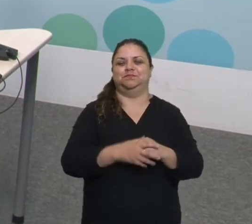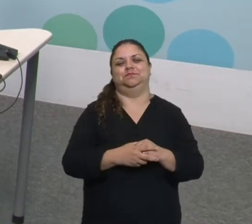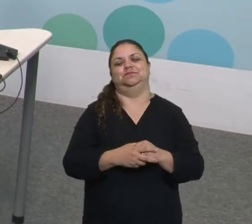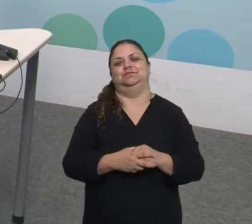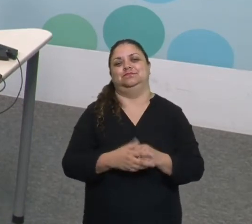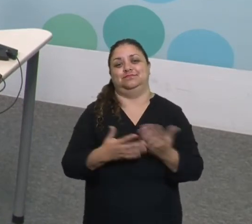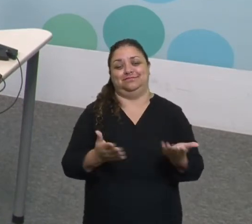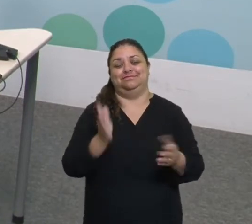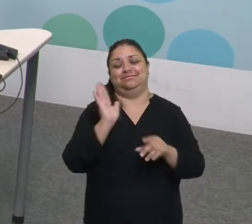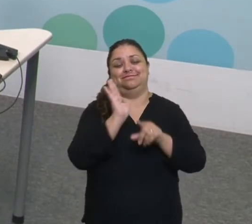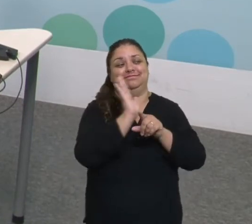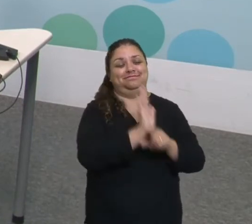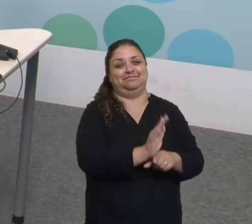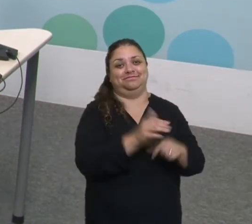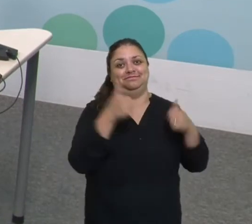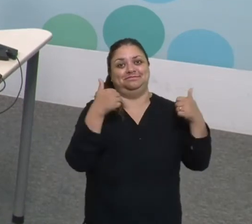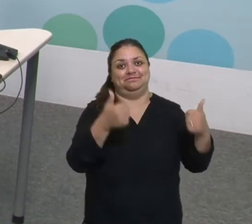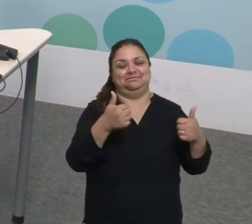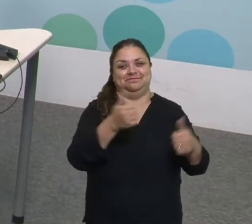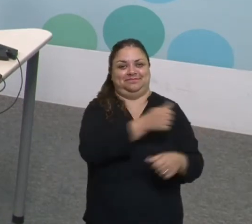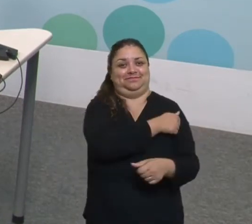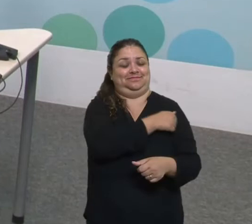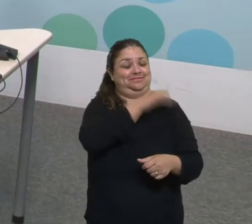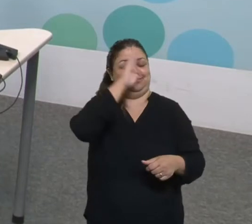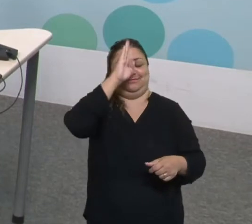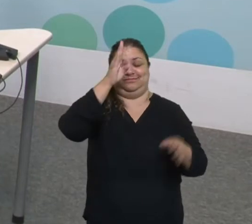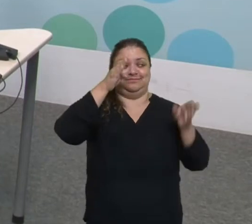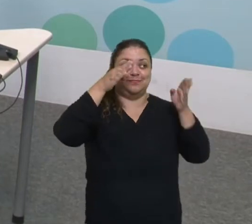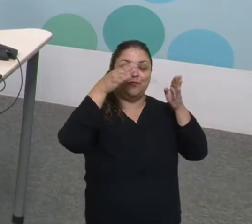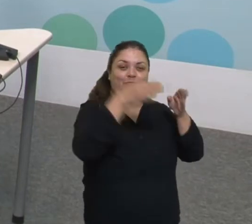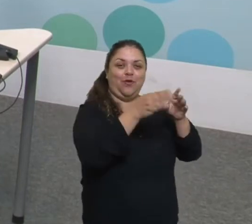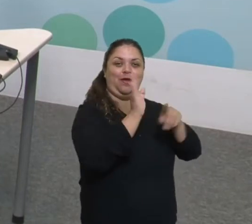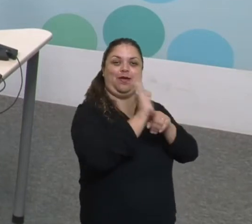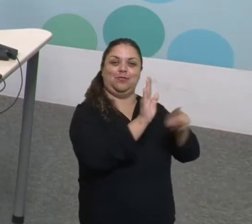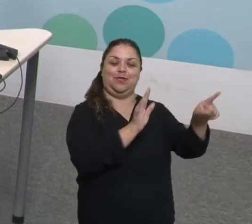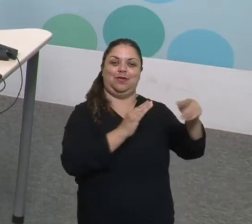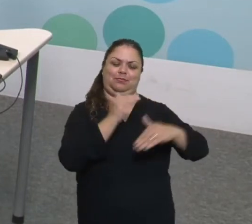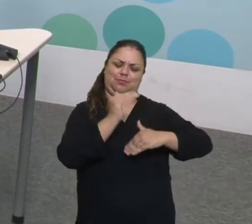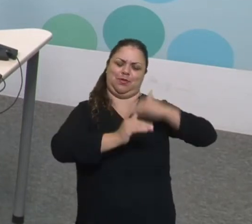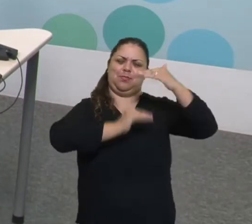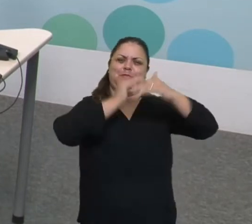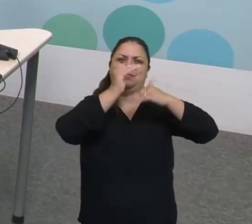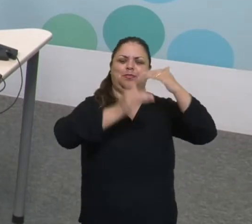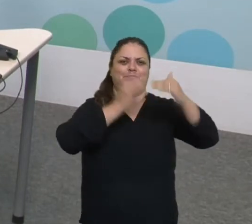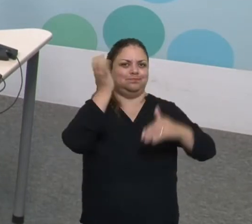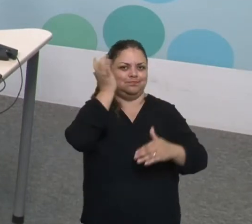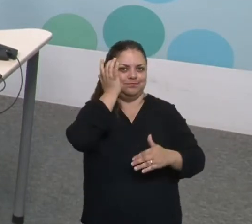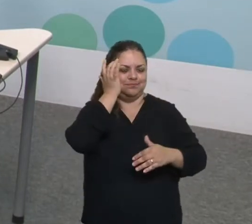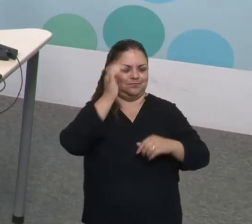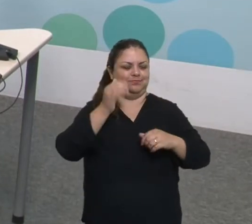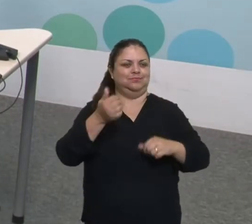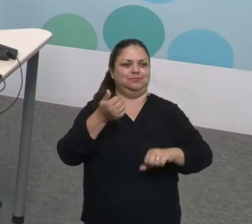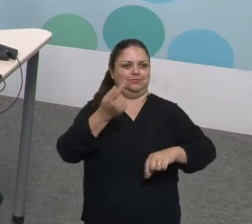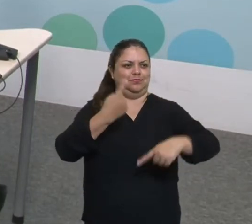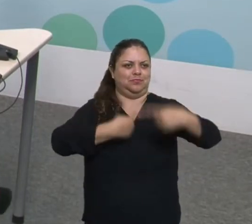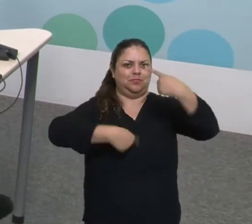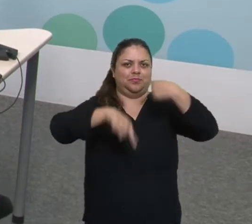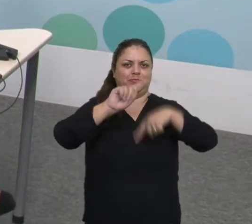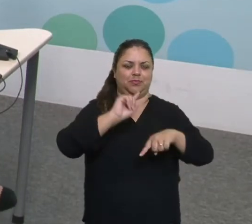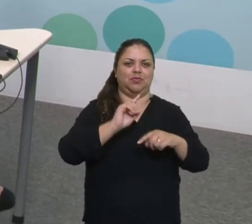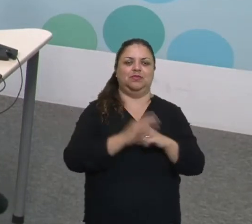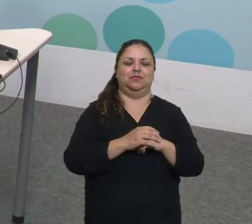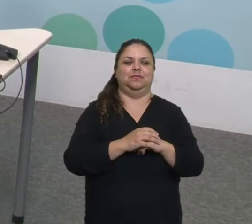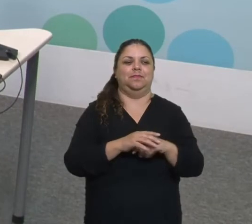para que o estudante O resultado é para o estudante ele desenvolva ele progride ida é de um bimestre para o